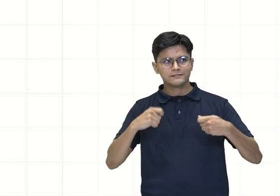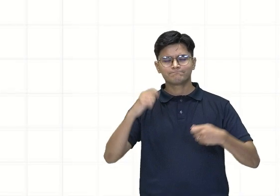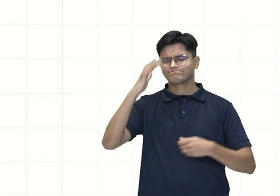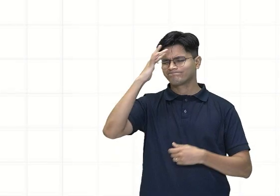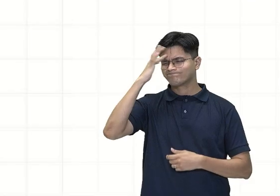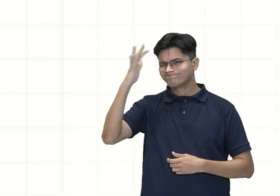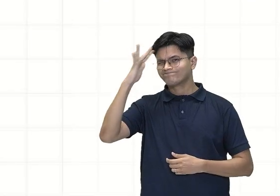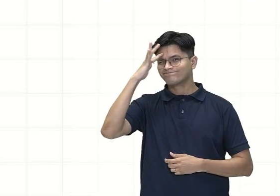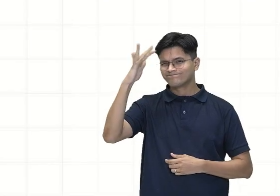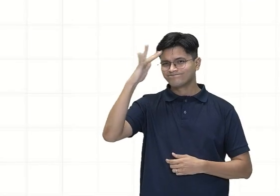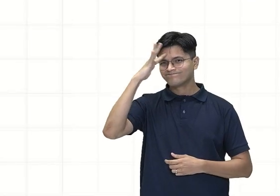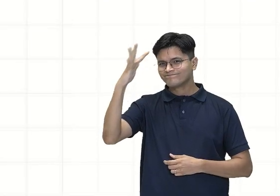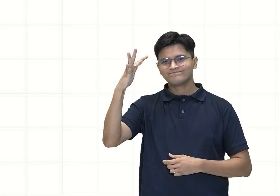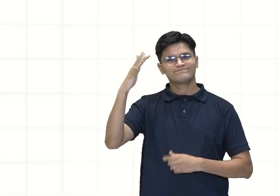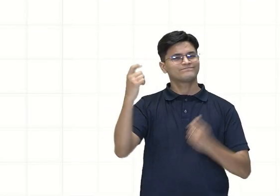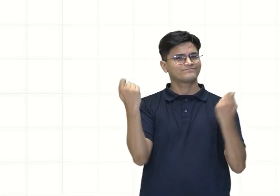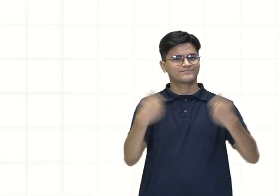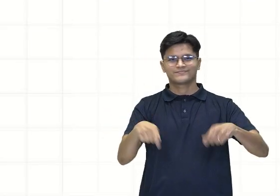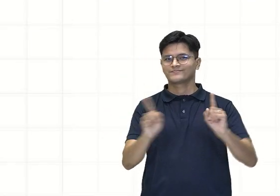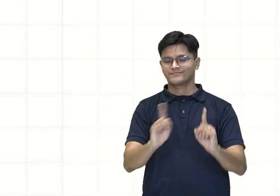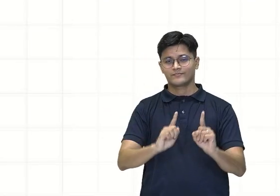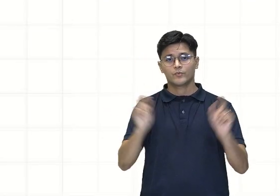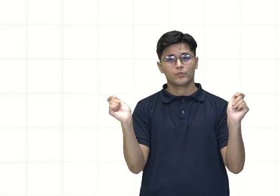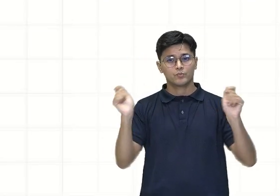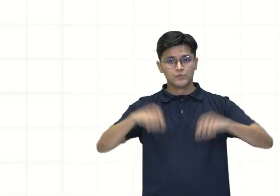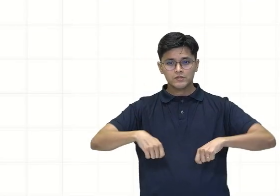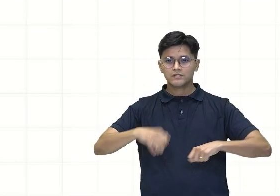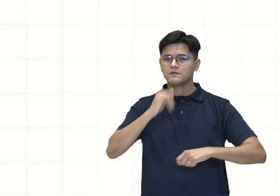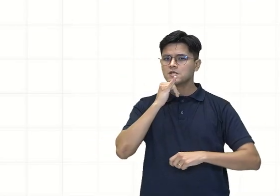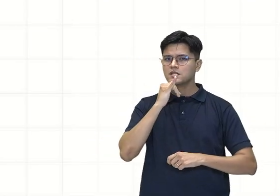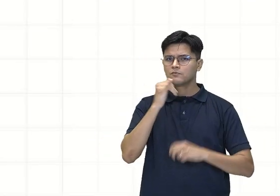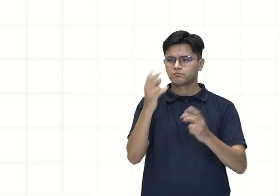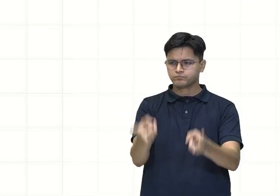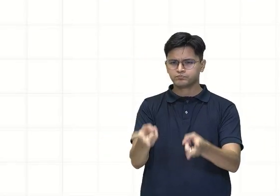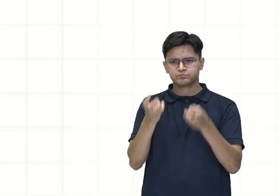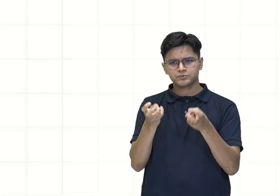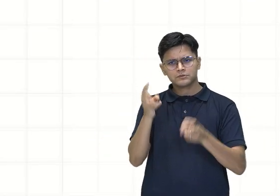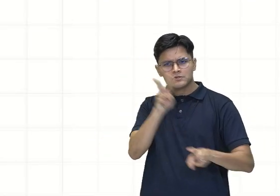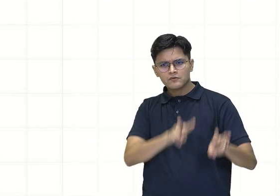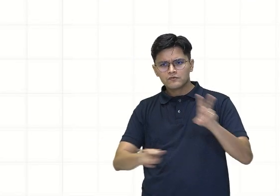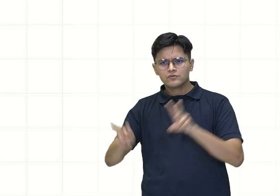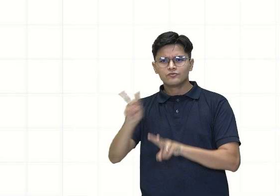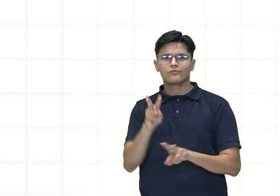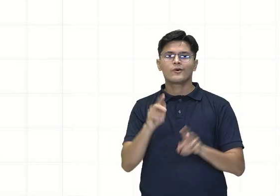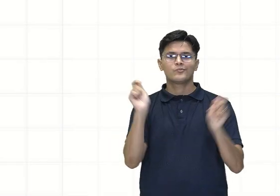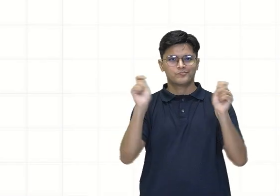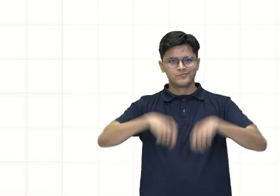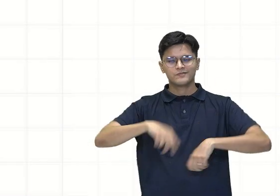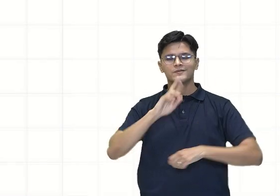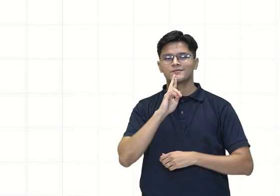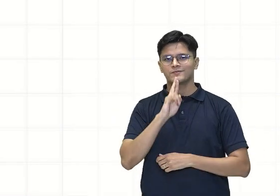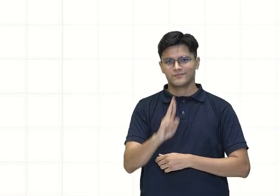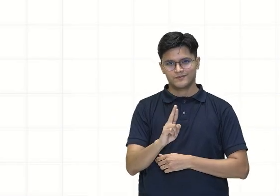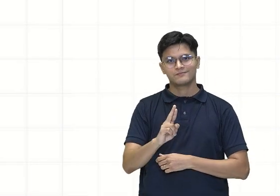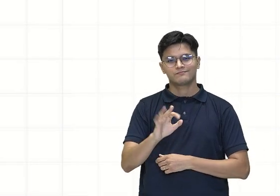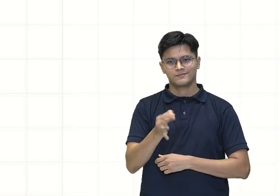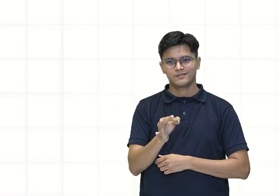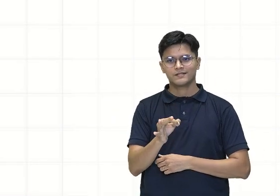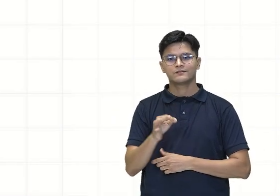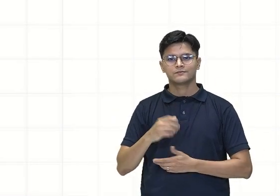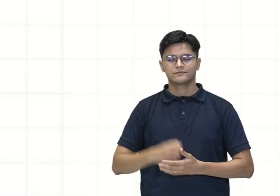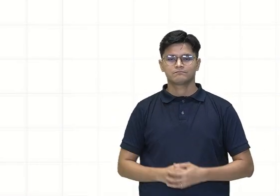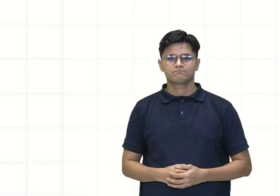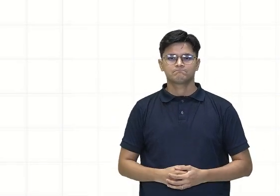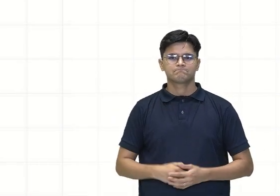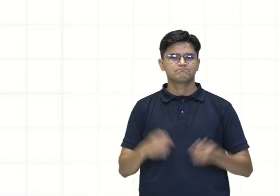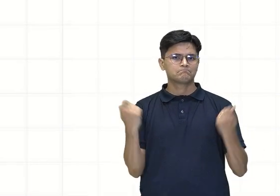muito. Você consegue apenas visualmente responder ao problema, tá? Você não tem aí